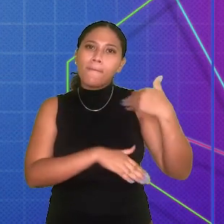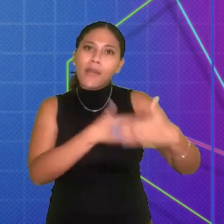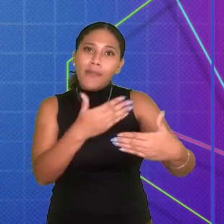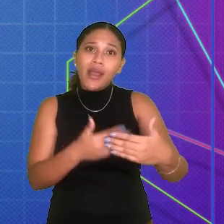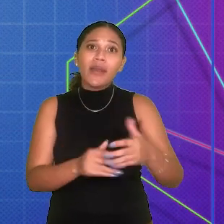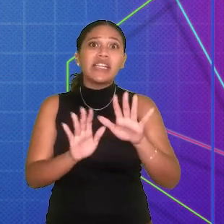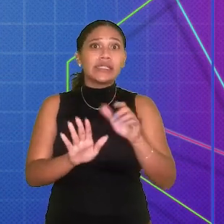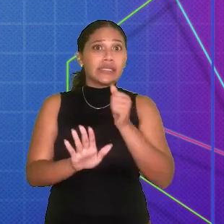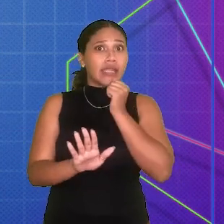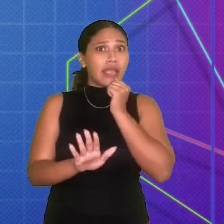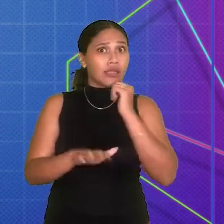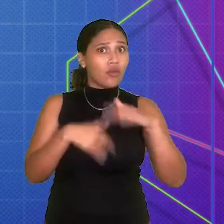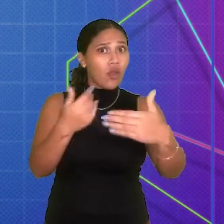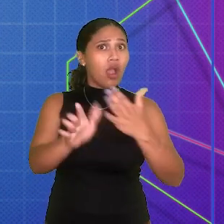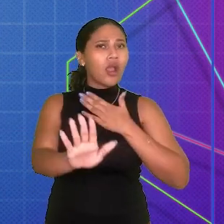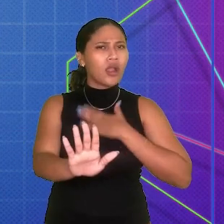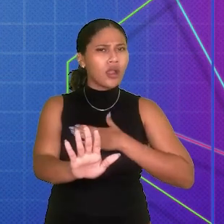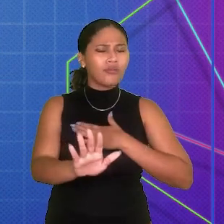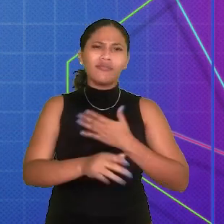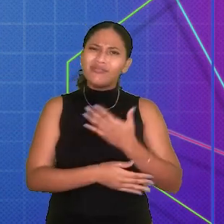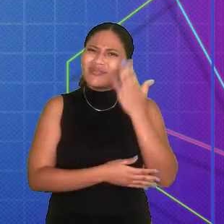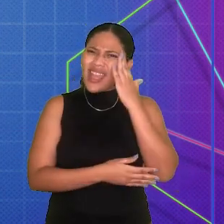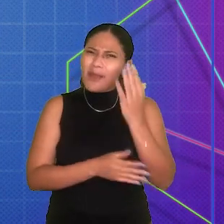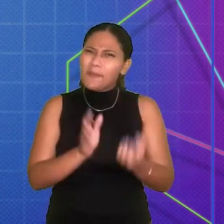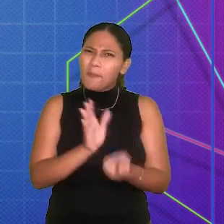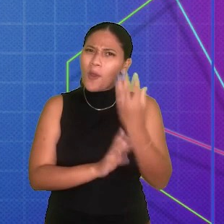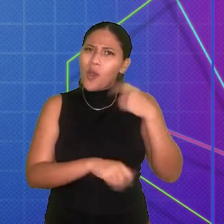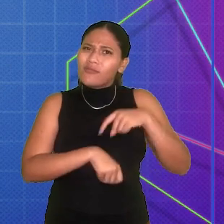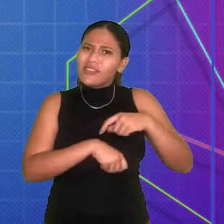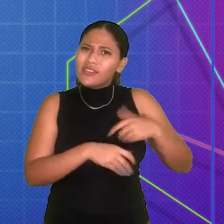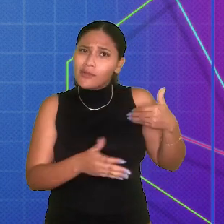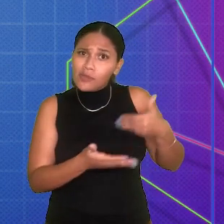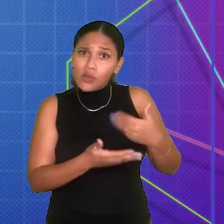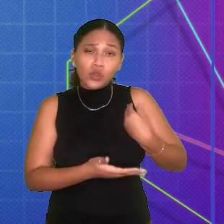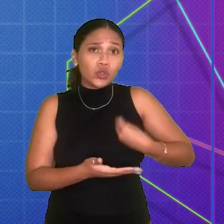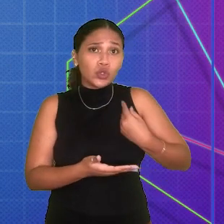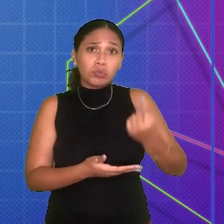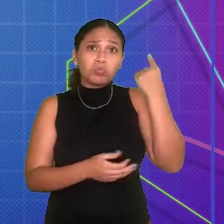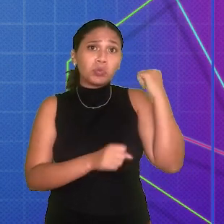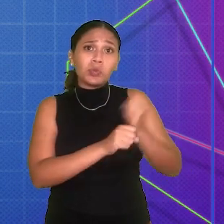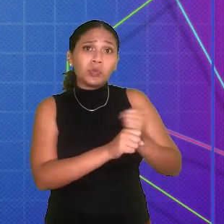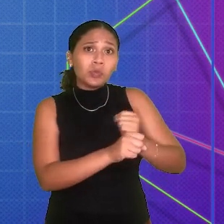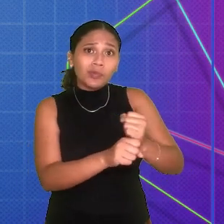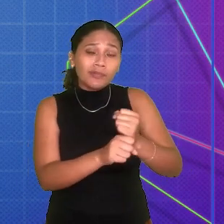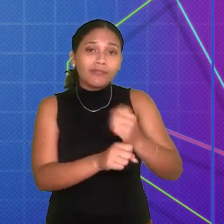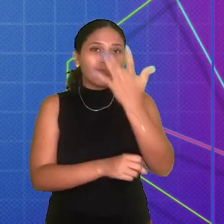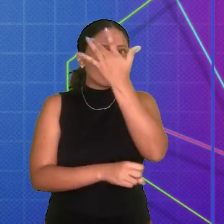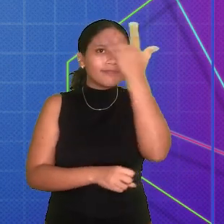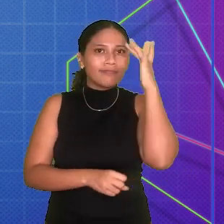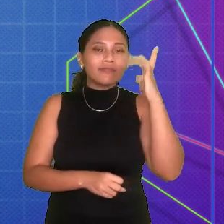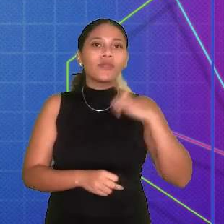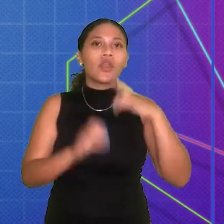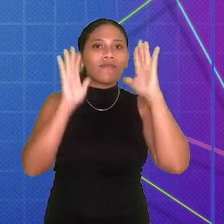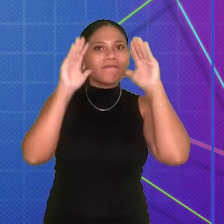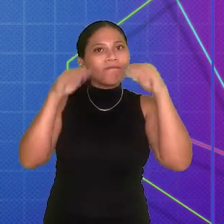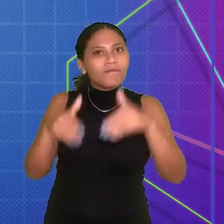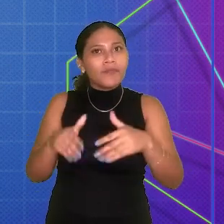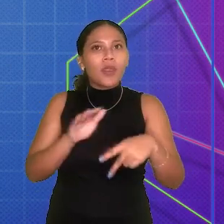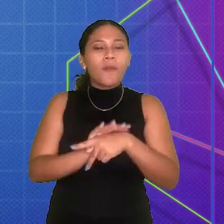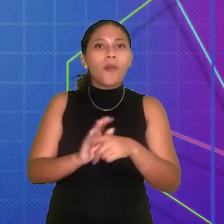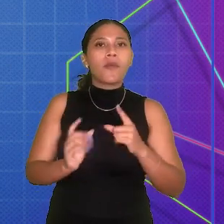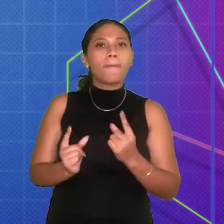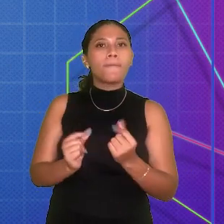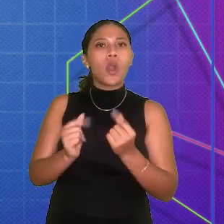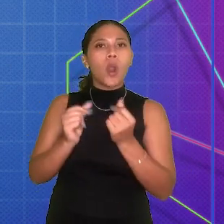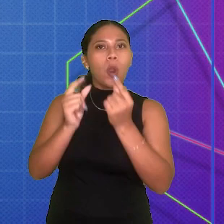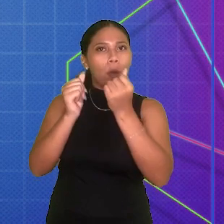desenvolver. Sabe uma função que surgiu recentemente e não existia anos atrás? Pessoas especializadas em monetização